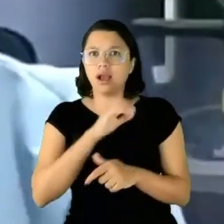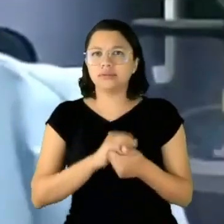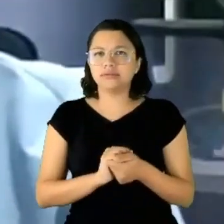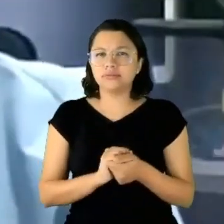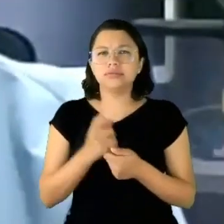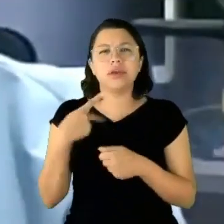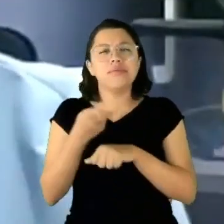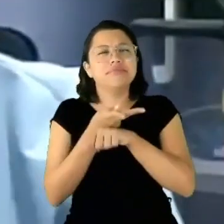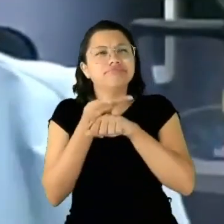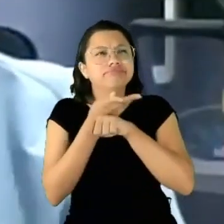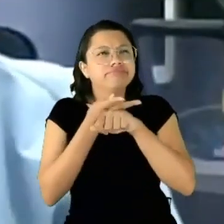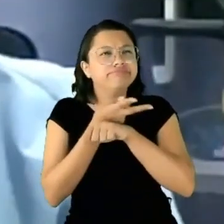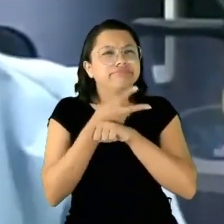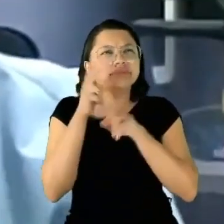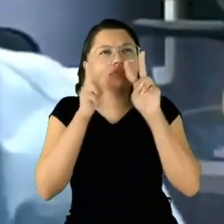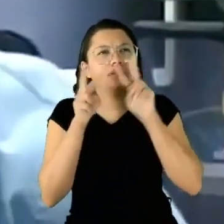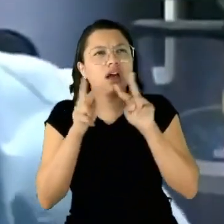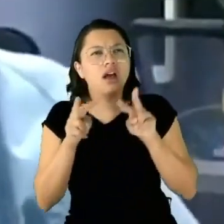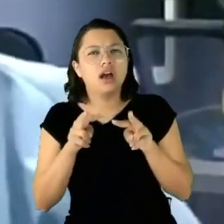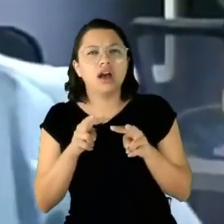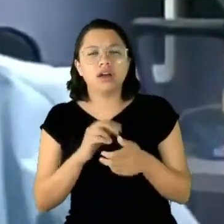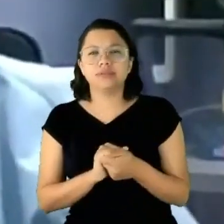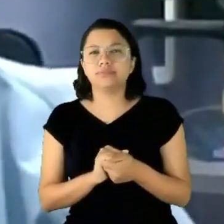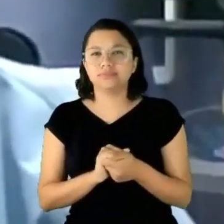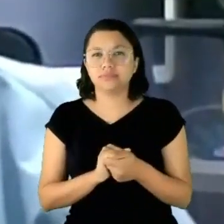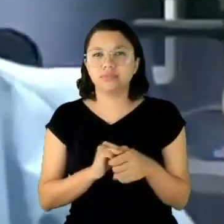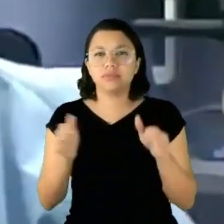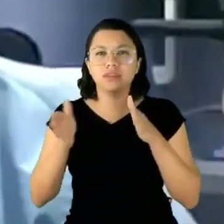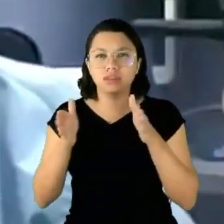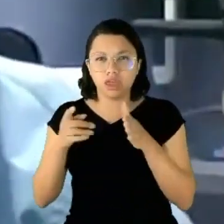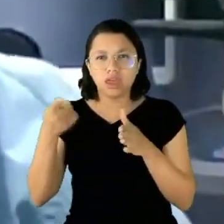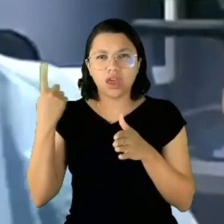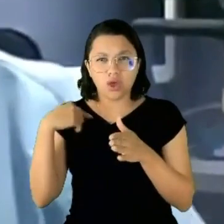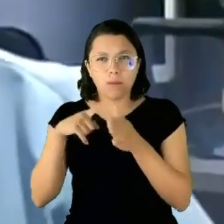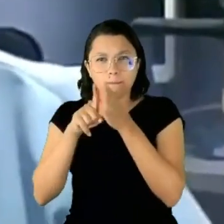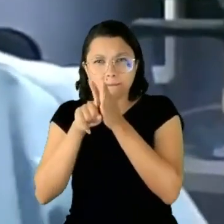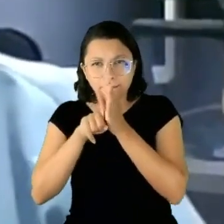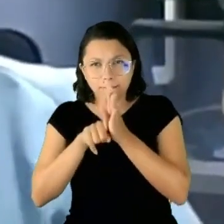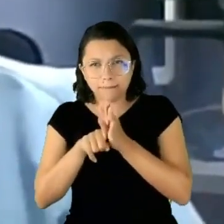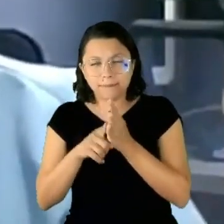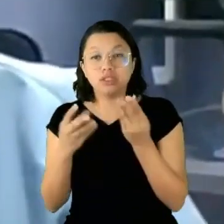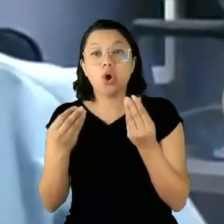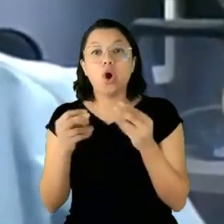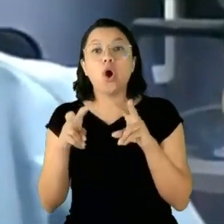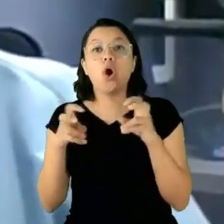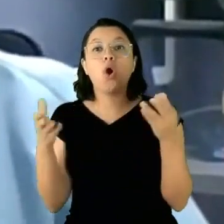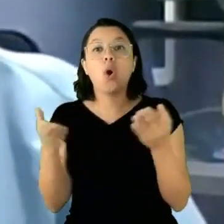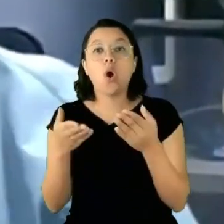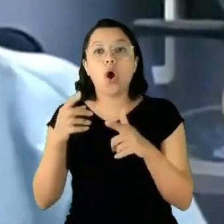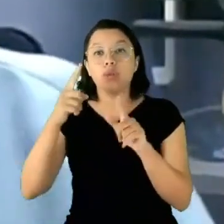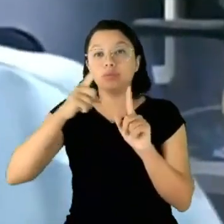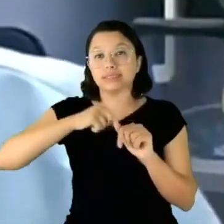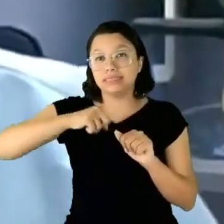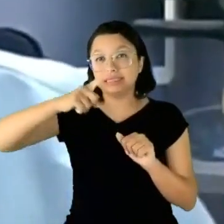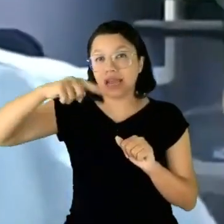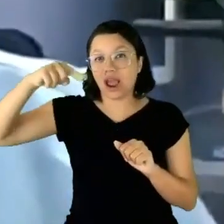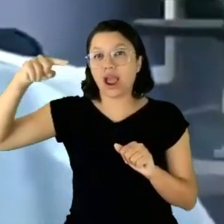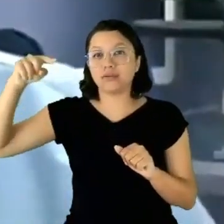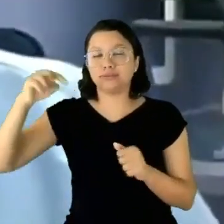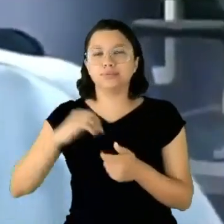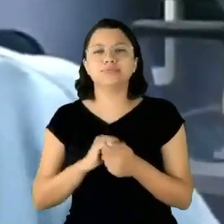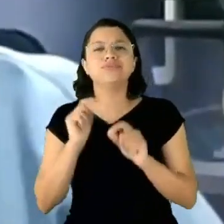fui atrás dessa pesquisa, olhar, na época que eu estava pesquisando muito sobre isso, sobre estatísticas, sobre quais